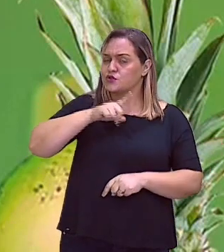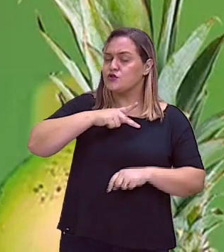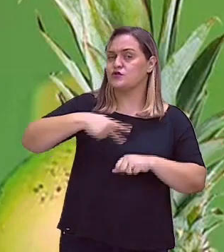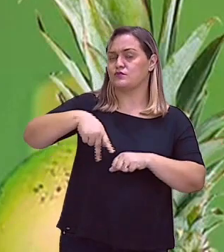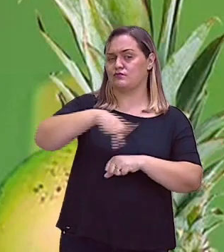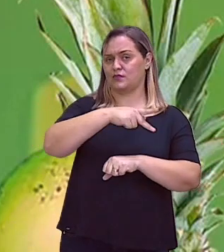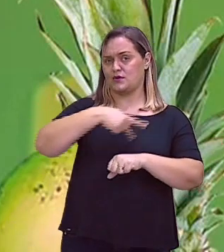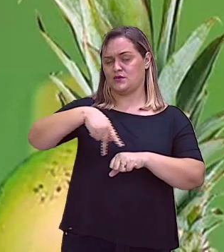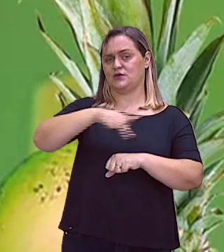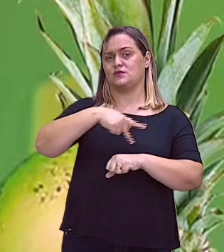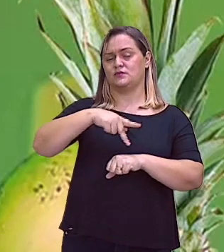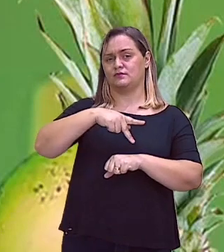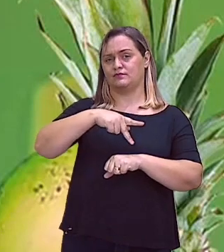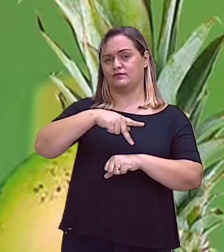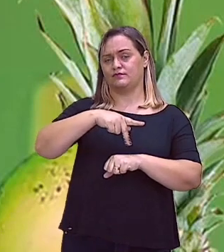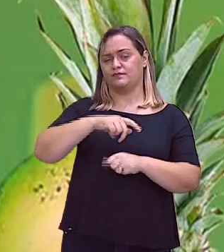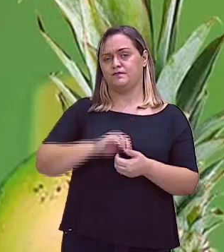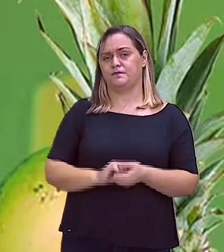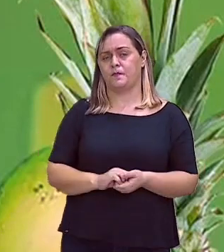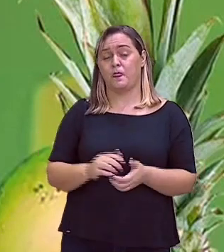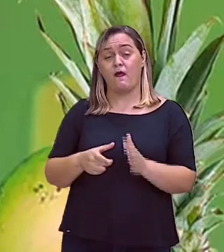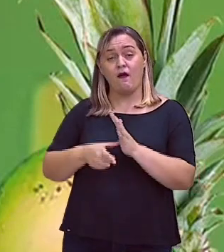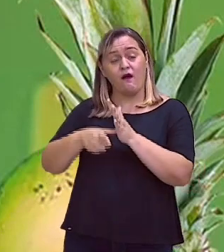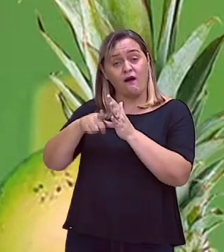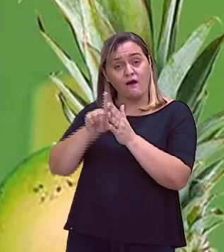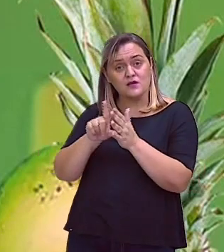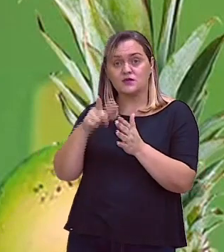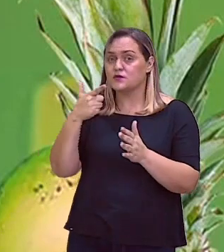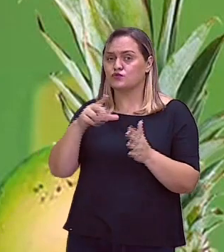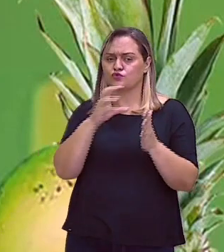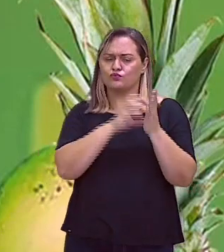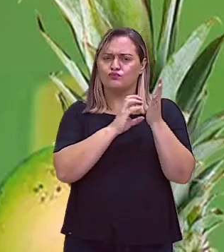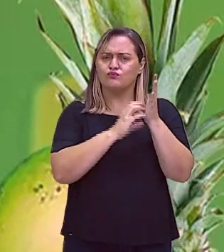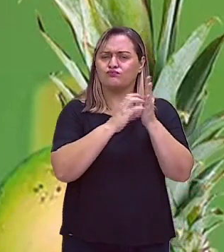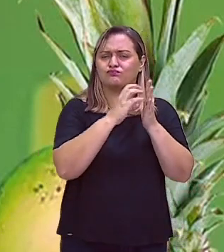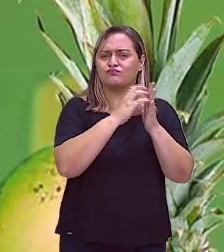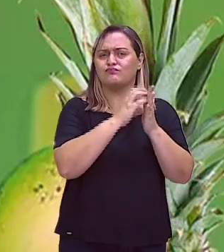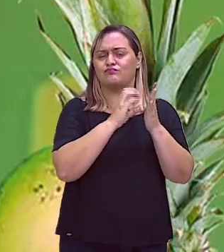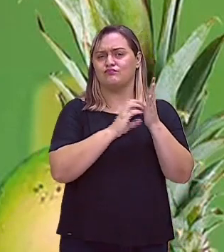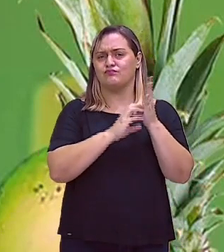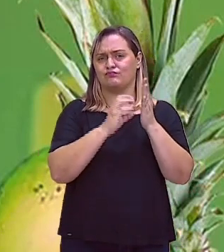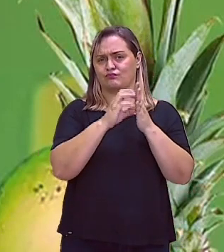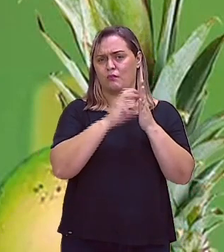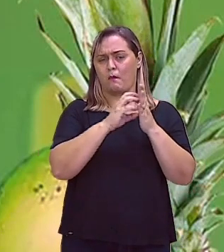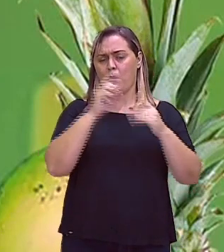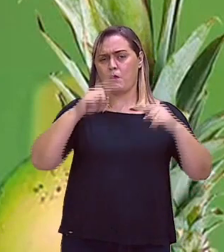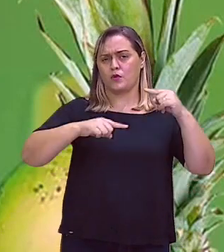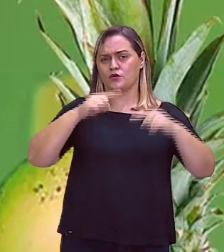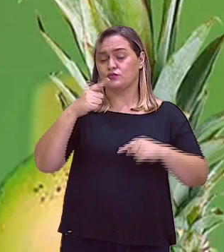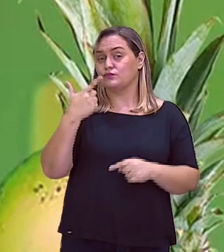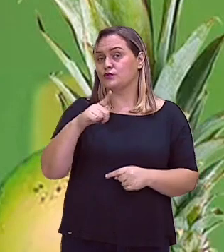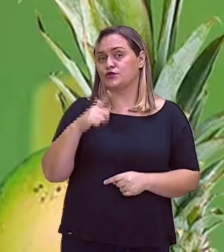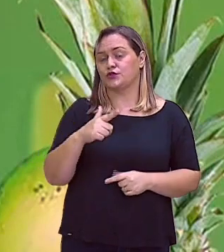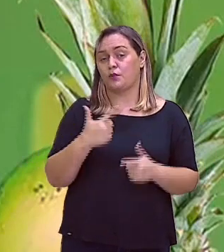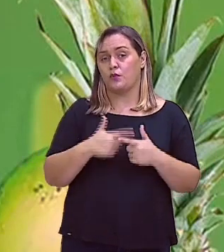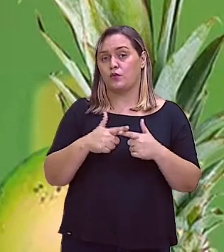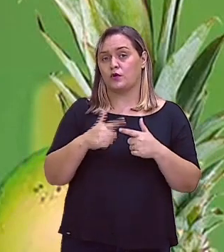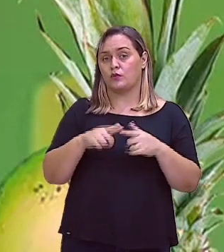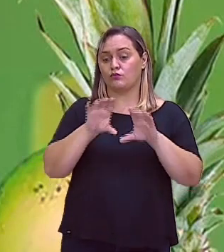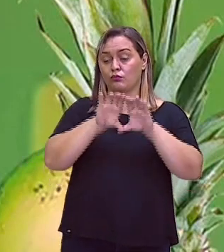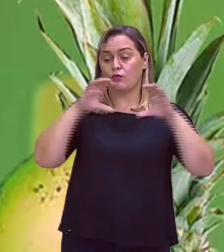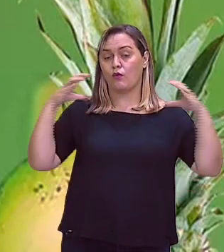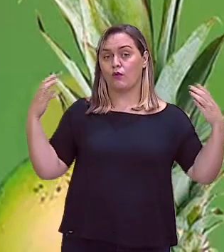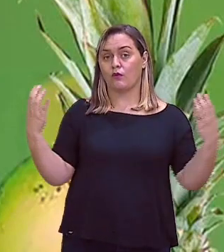não existe quem não existiam partidos políticos brasileiros durante o estado novo porque ele fechou o congresso e